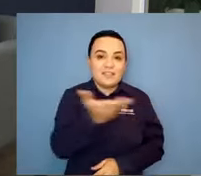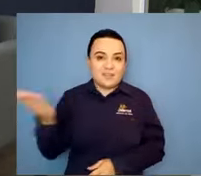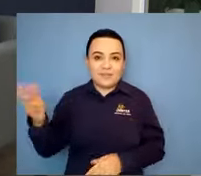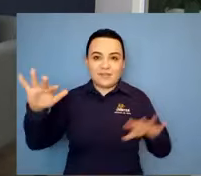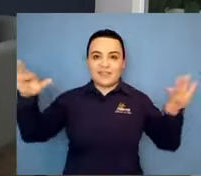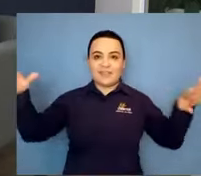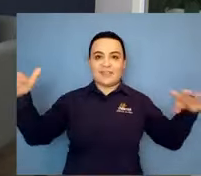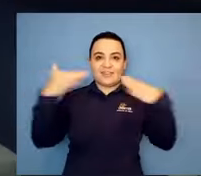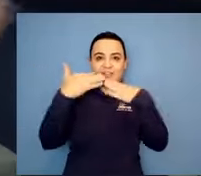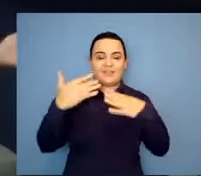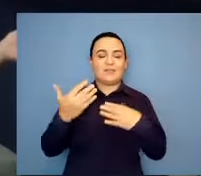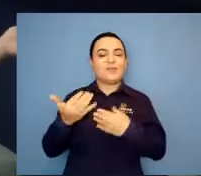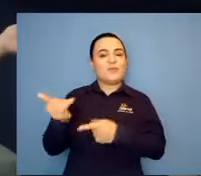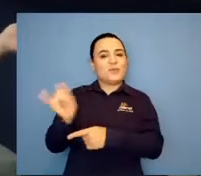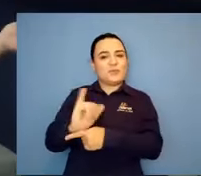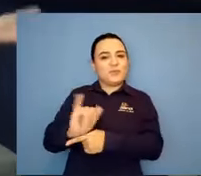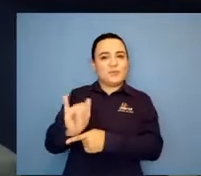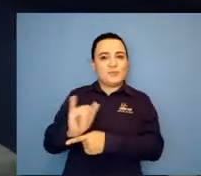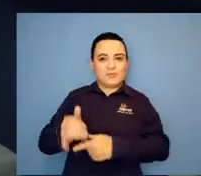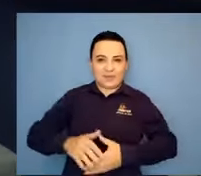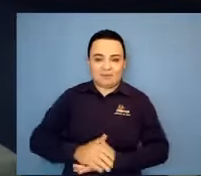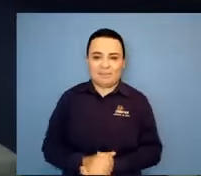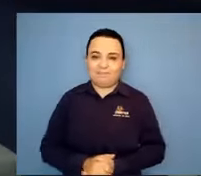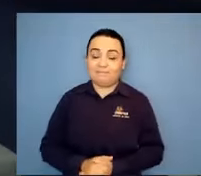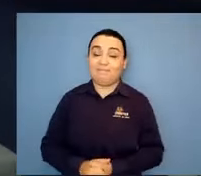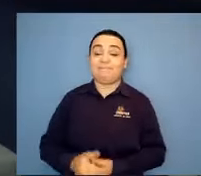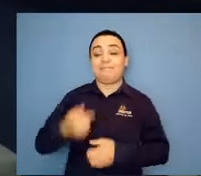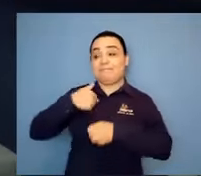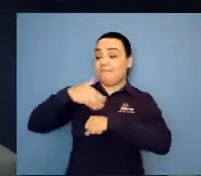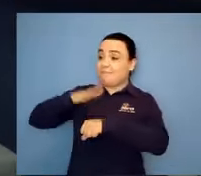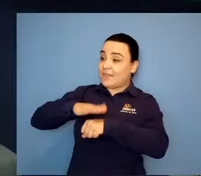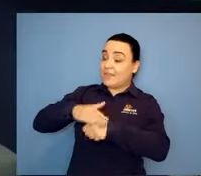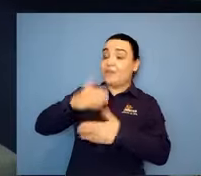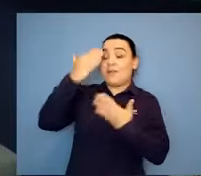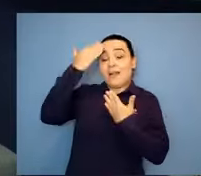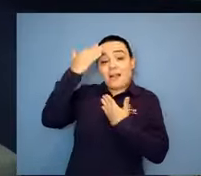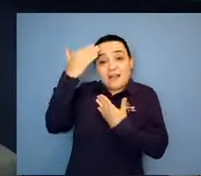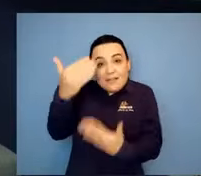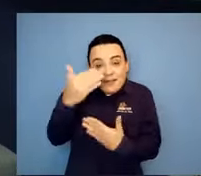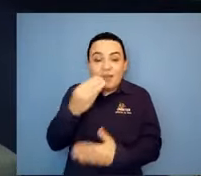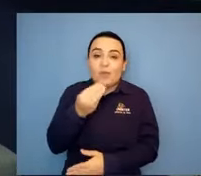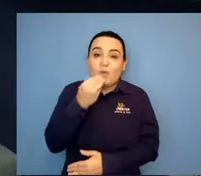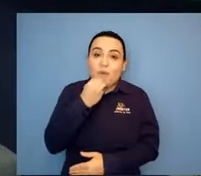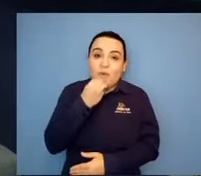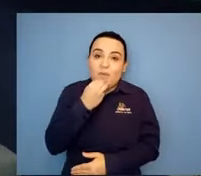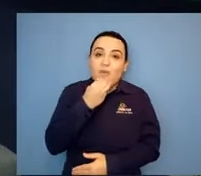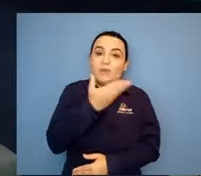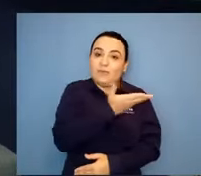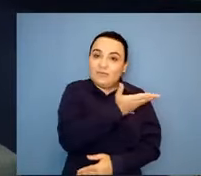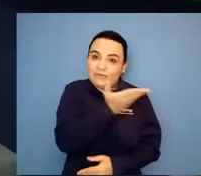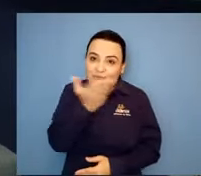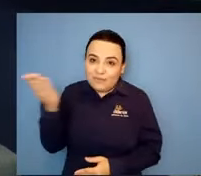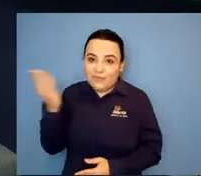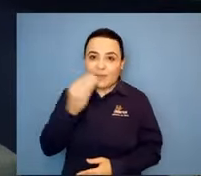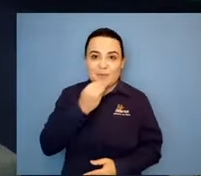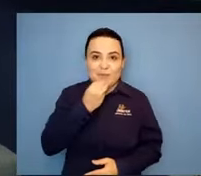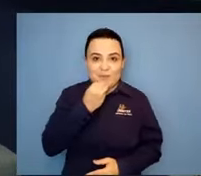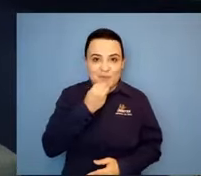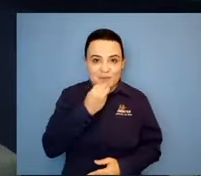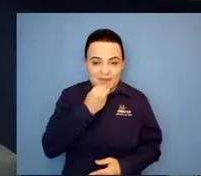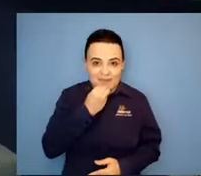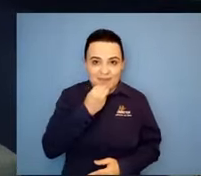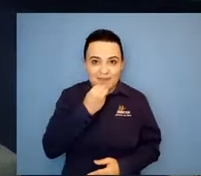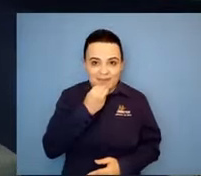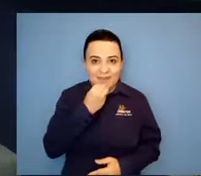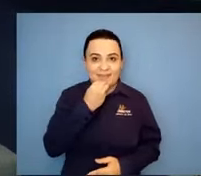Bom, eu agradeço imensamente essa oportunidade, né? De novo, é preciso falar. Nós precisamos tirar as